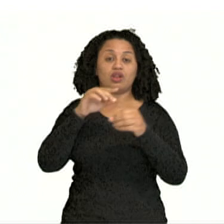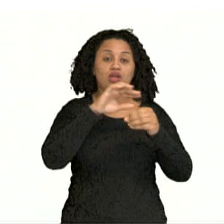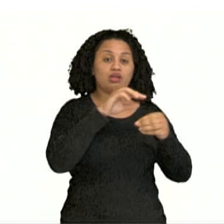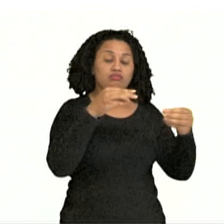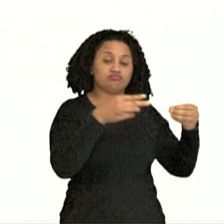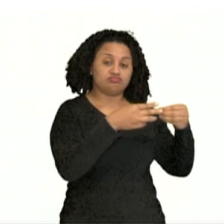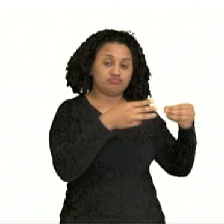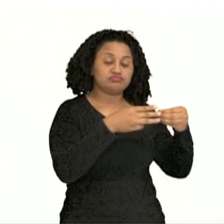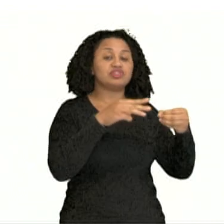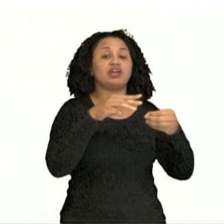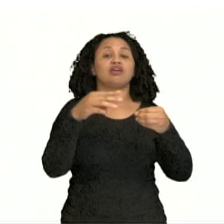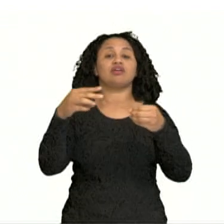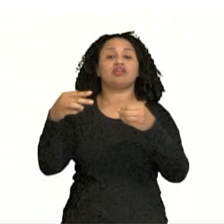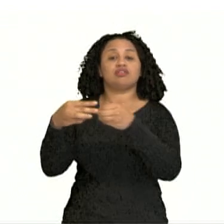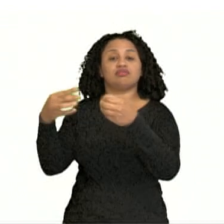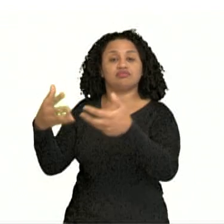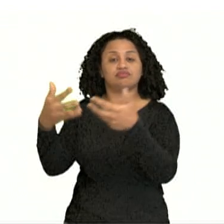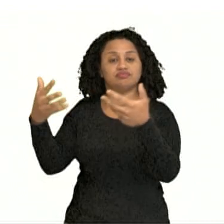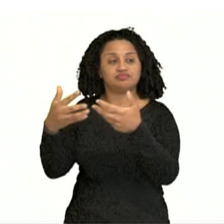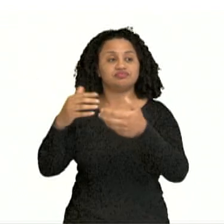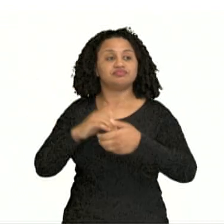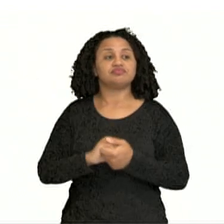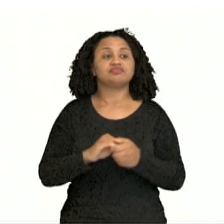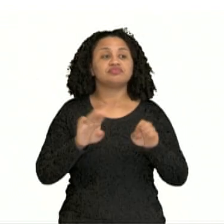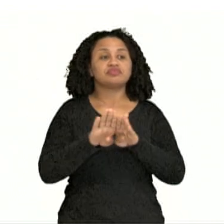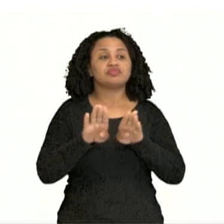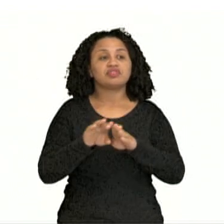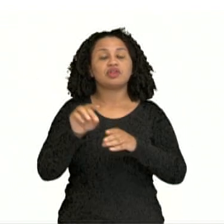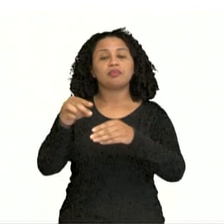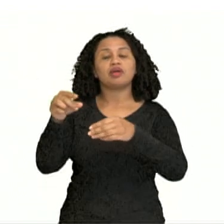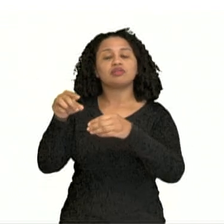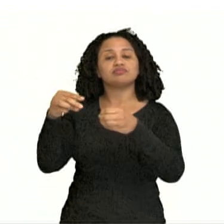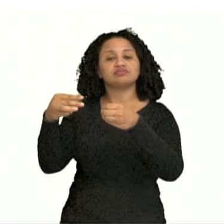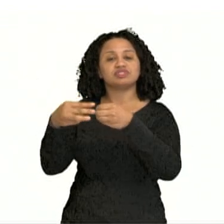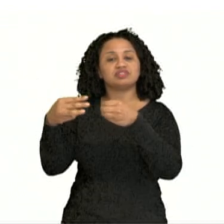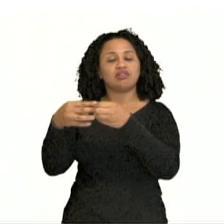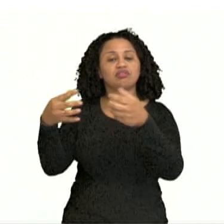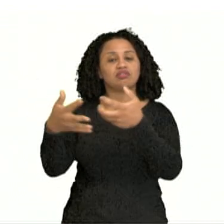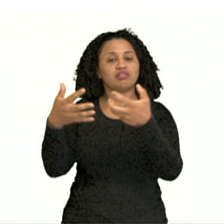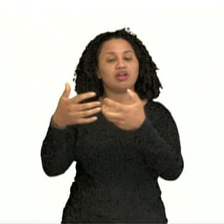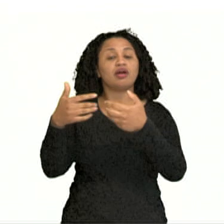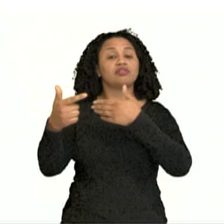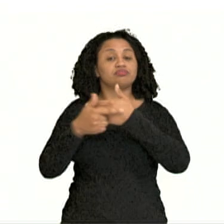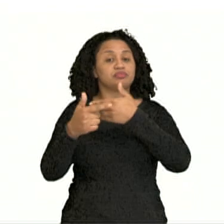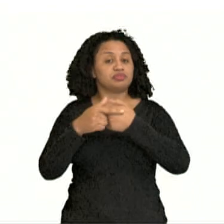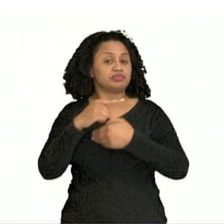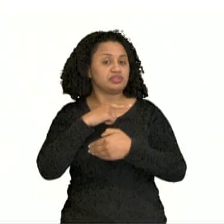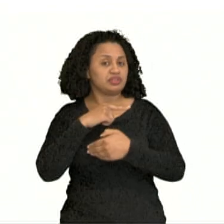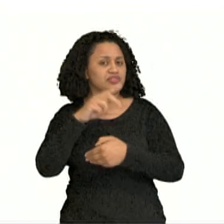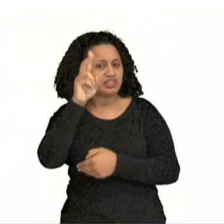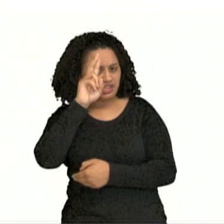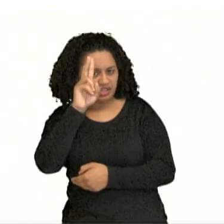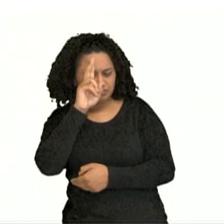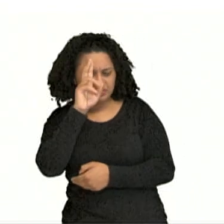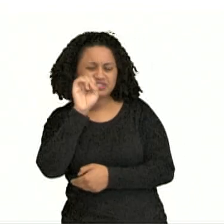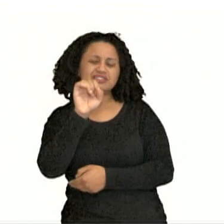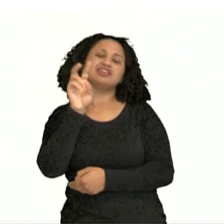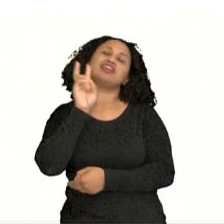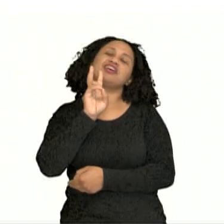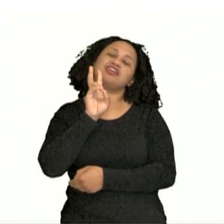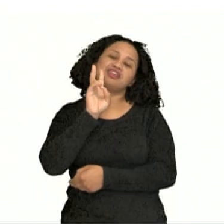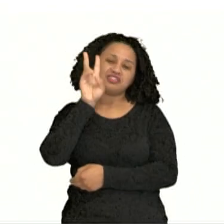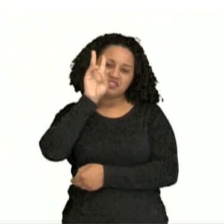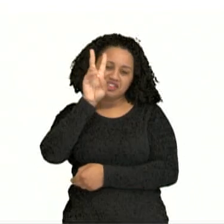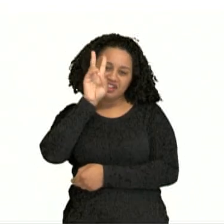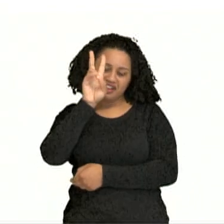tecidos vegetais e as suas respectivas funções. Vocês relembram de tudo isso? Se sim, essa aula vai ser super fácil.